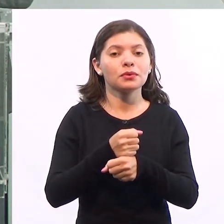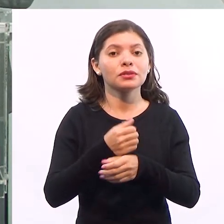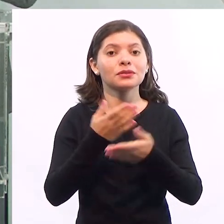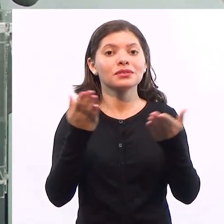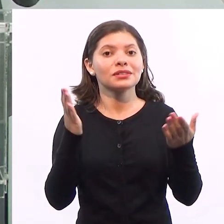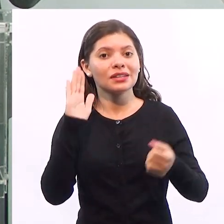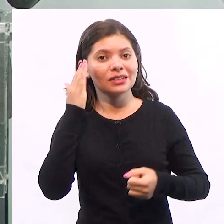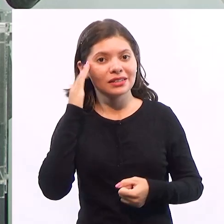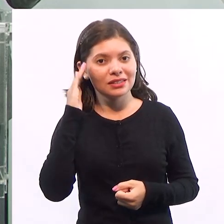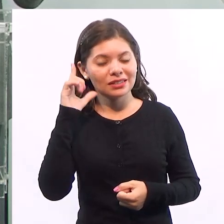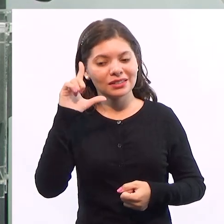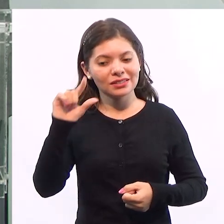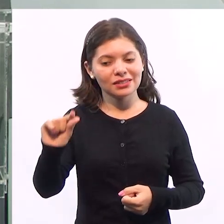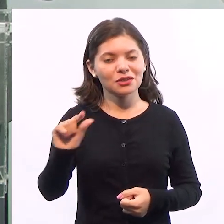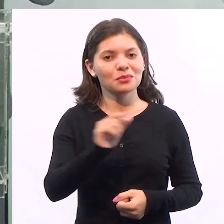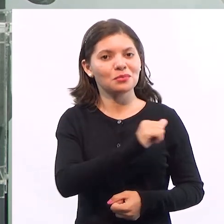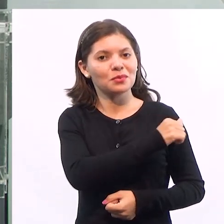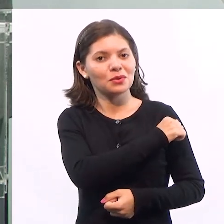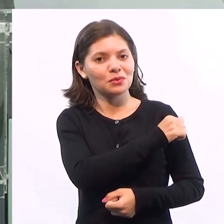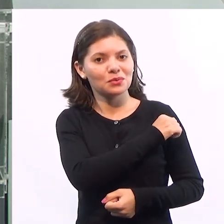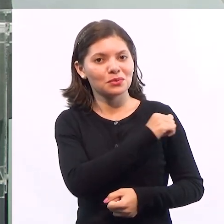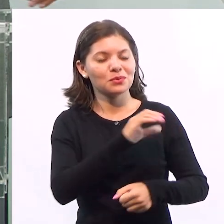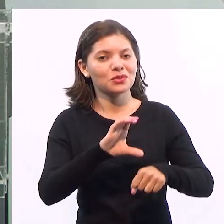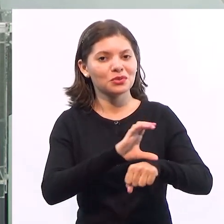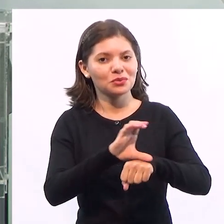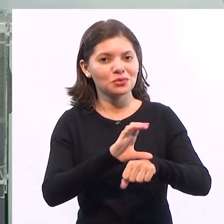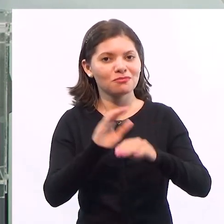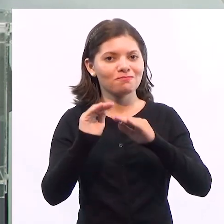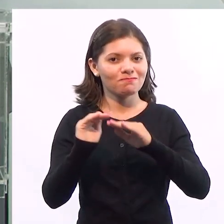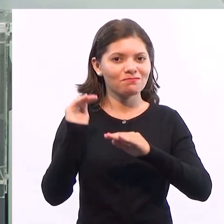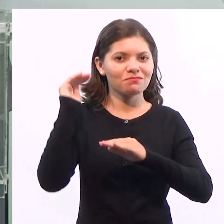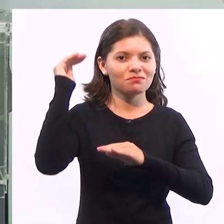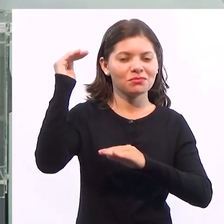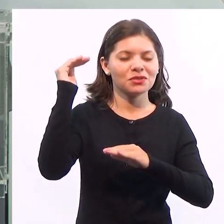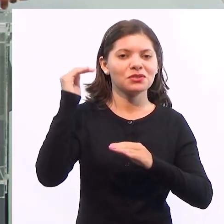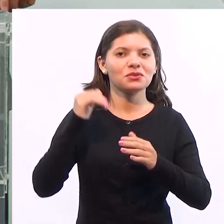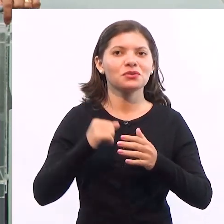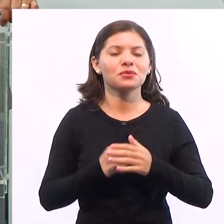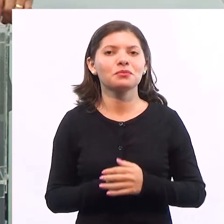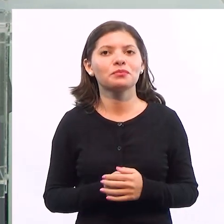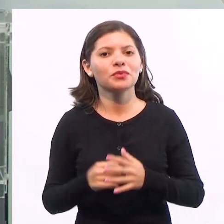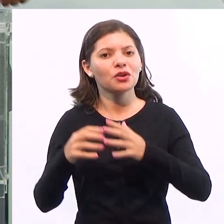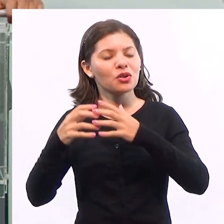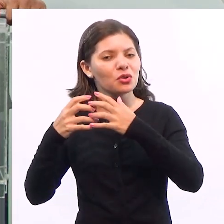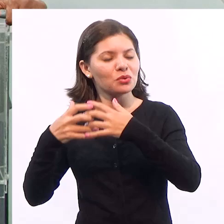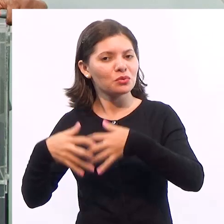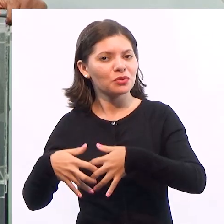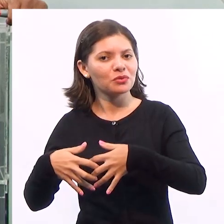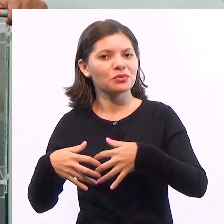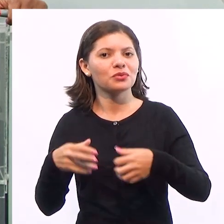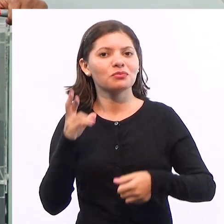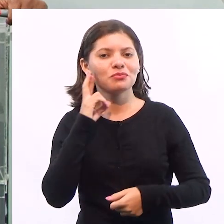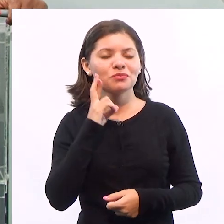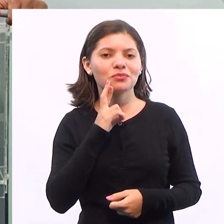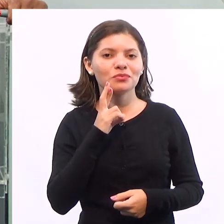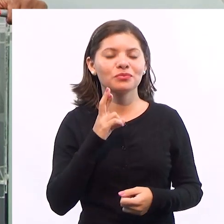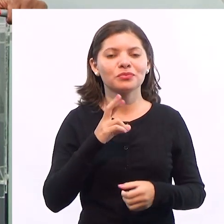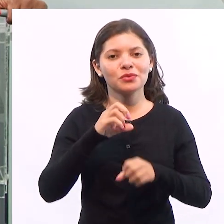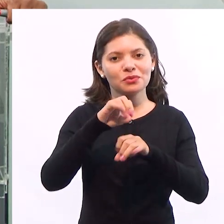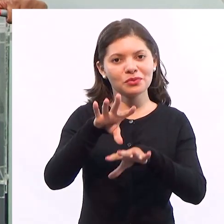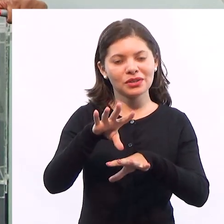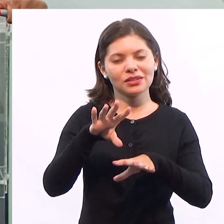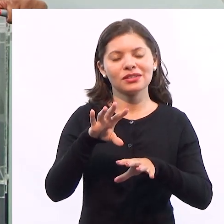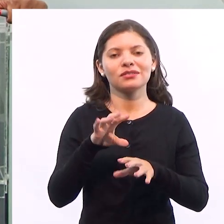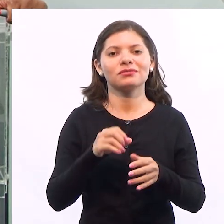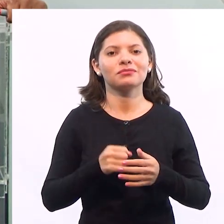você entender e sair daqui como um aluno, né, de curso superior do Instituto Federal de Rondônia, que oferta aí educação de qualidade.